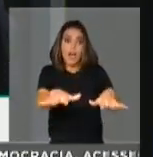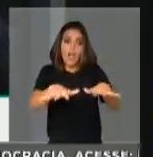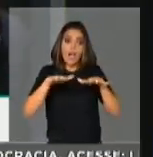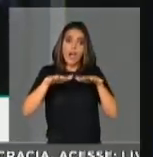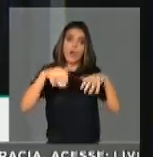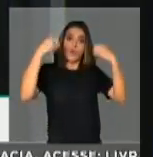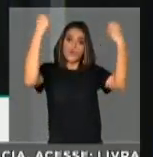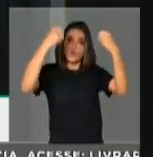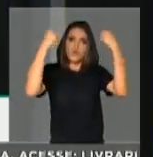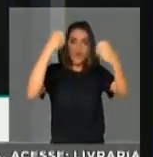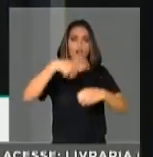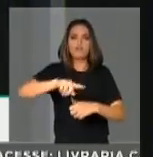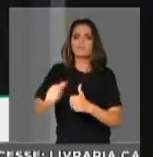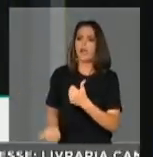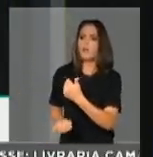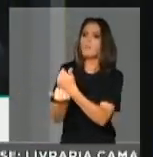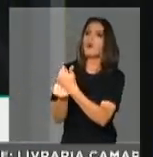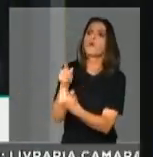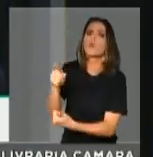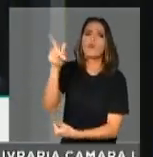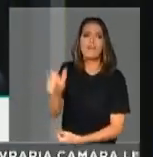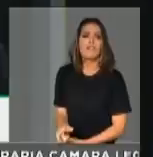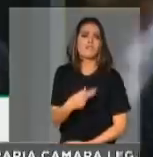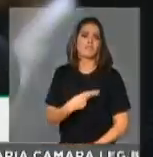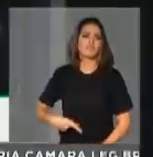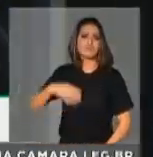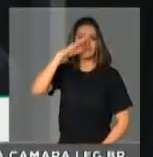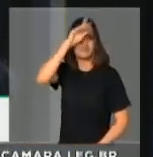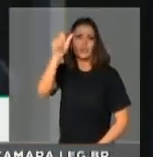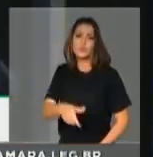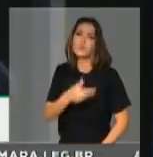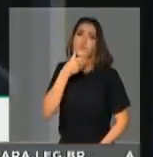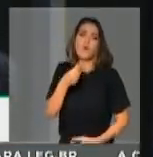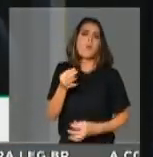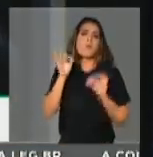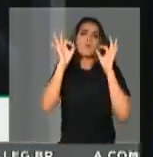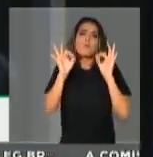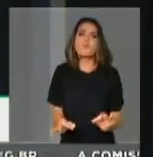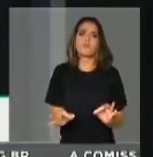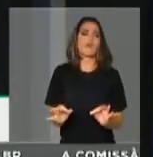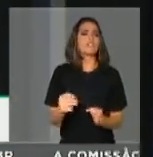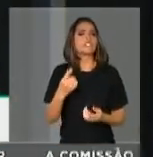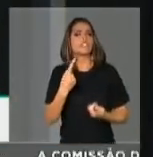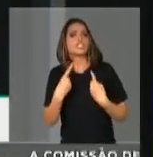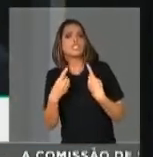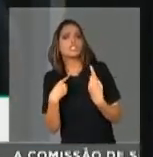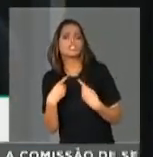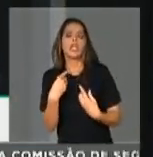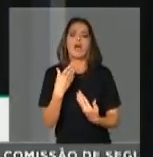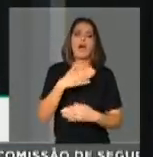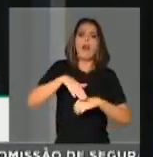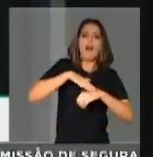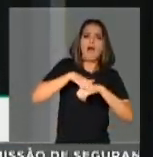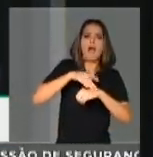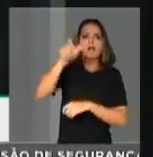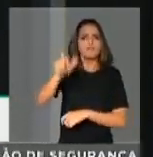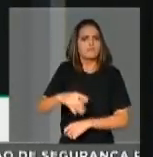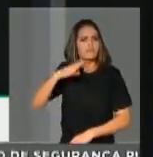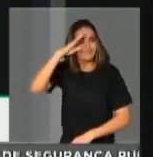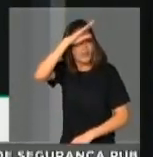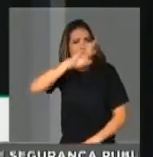não apoia qualquer possibilidade de governabilidade. Não é um homem de consenso, não é um homem de diálogo, não é uma